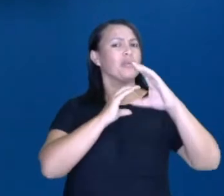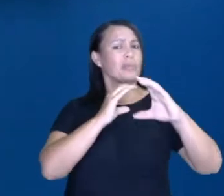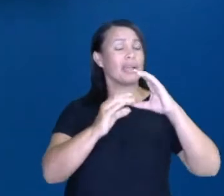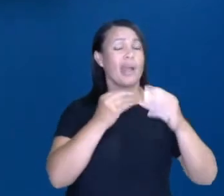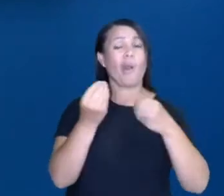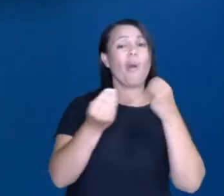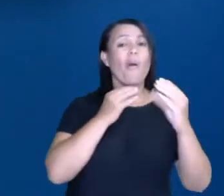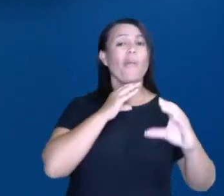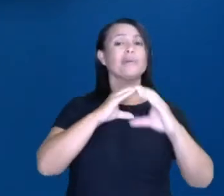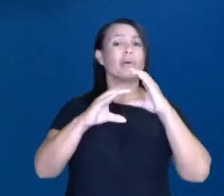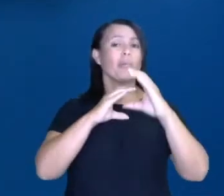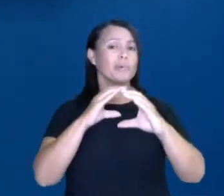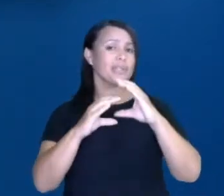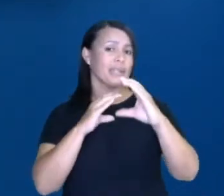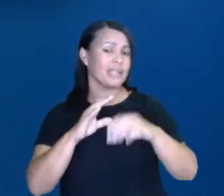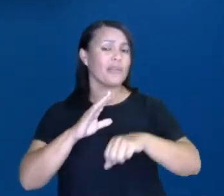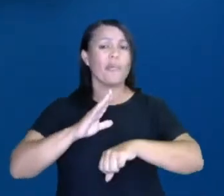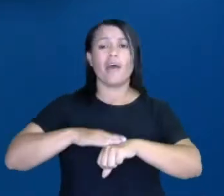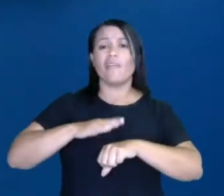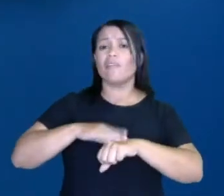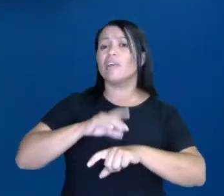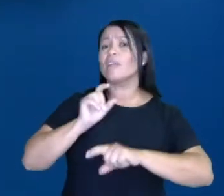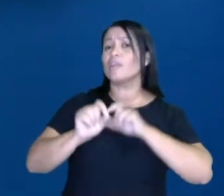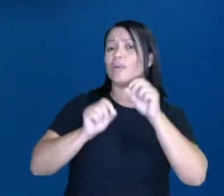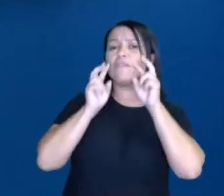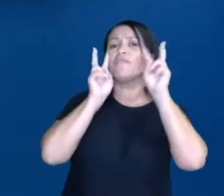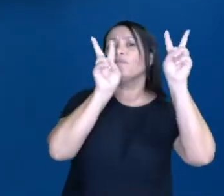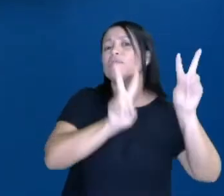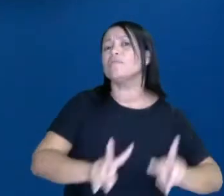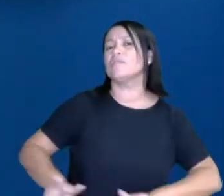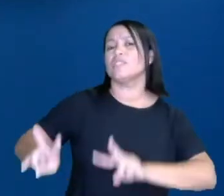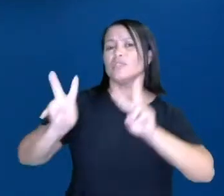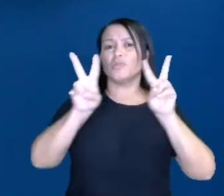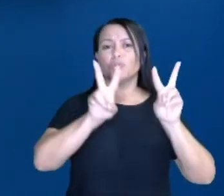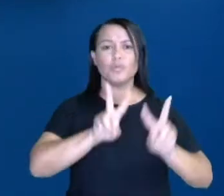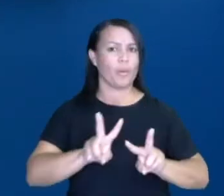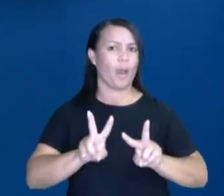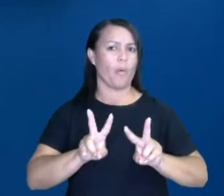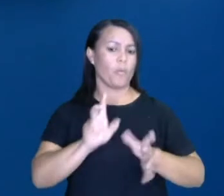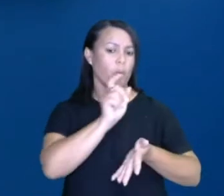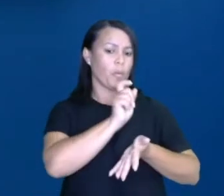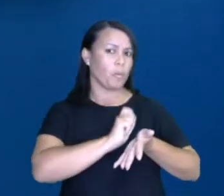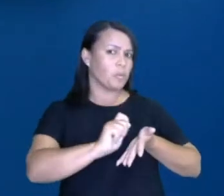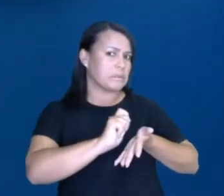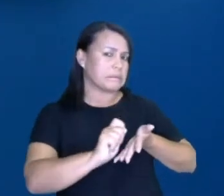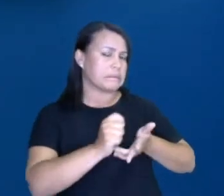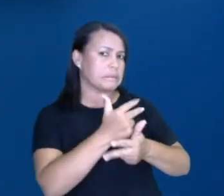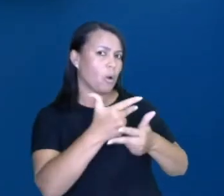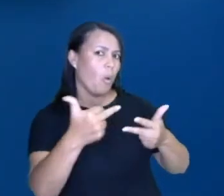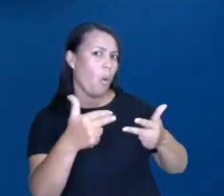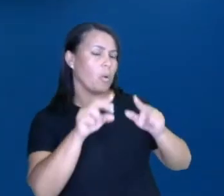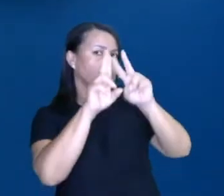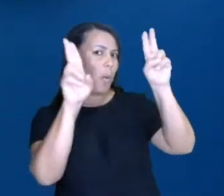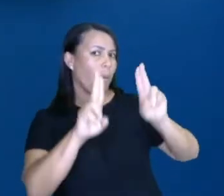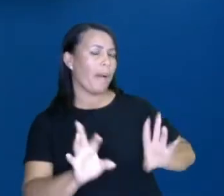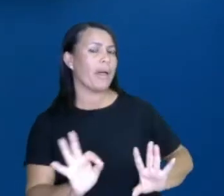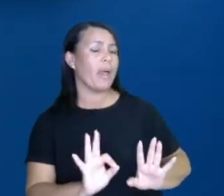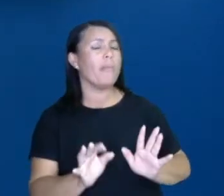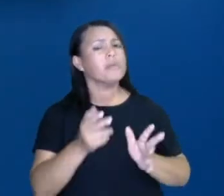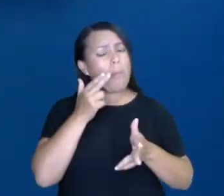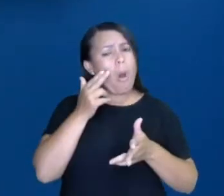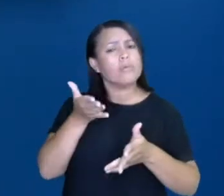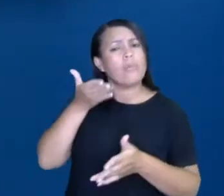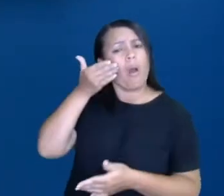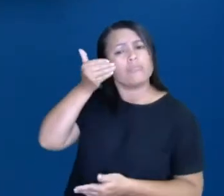Essa comunicação é feita de maneira visual. Ela não está escrito muita coisa nos mapas, mas